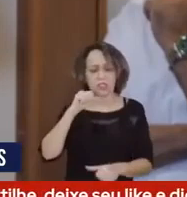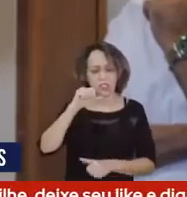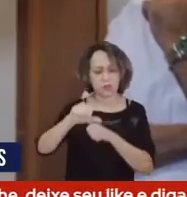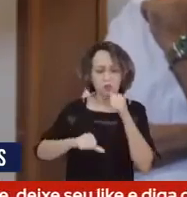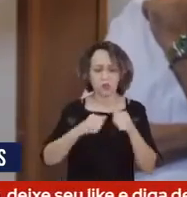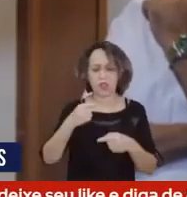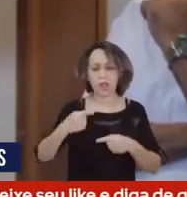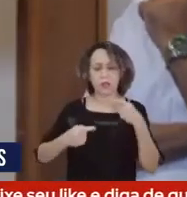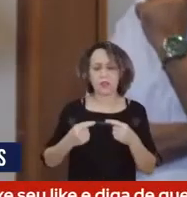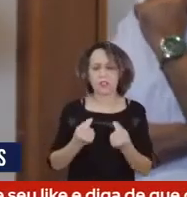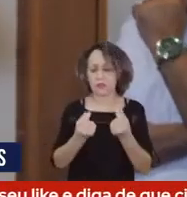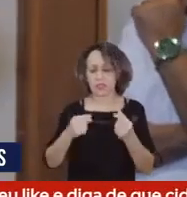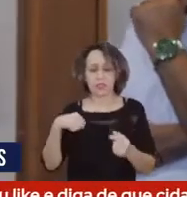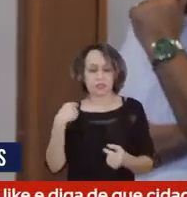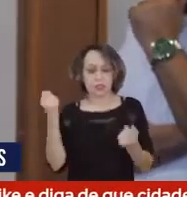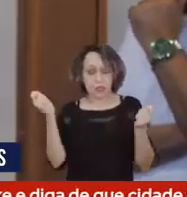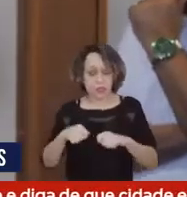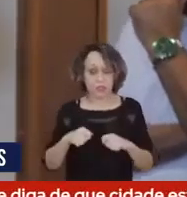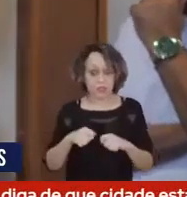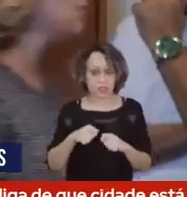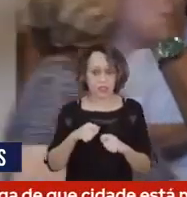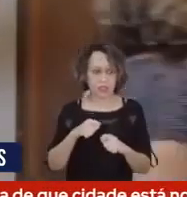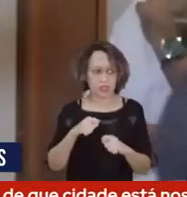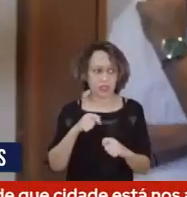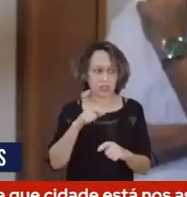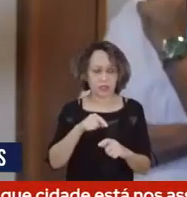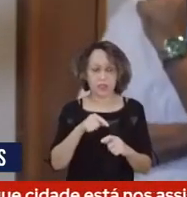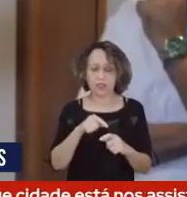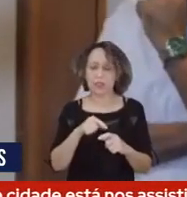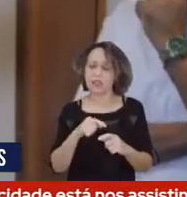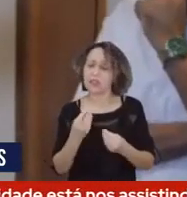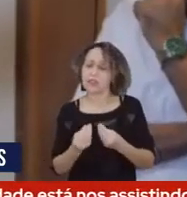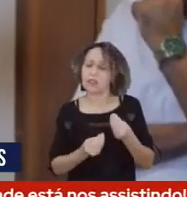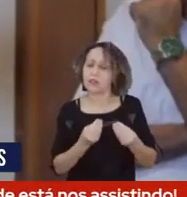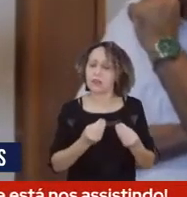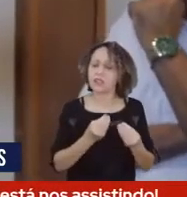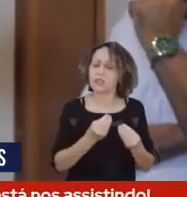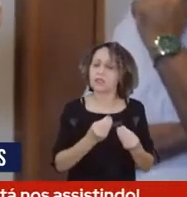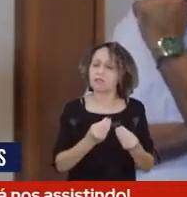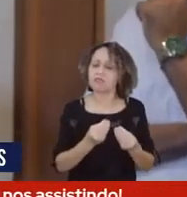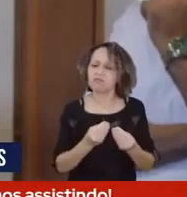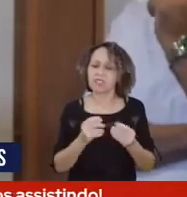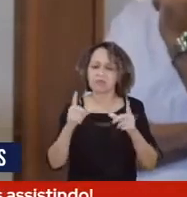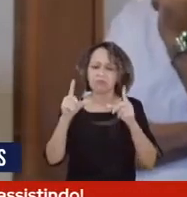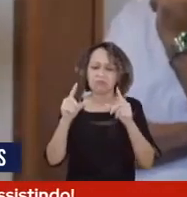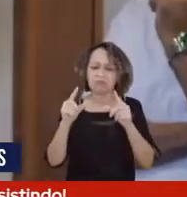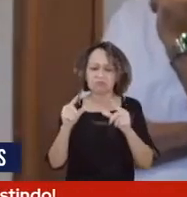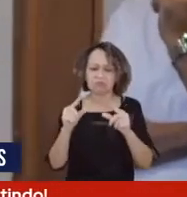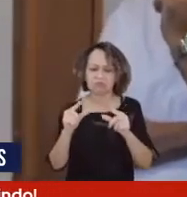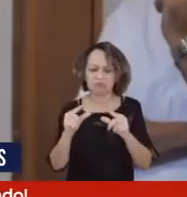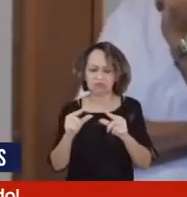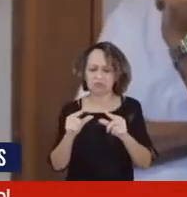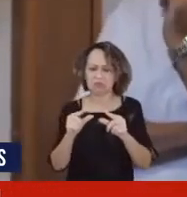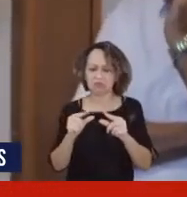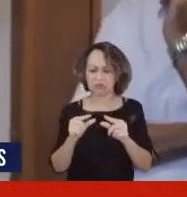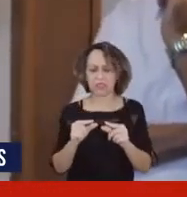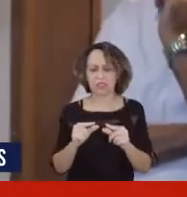intervir na margem da distribuição e na margem do varejo, provavelmente a redução do preço do barril do petróleo na refinaria da Petrobras